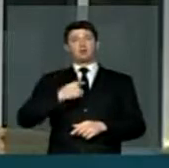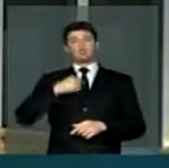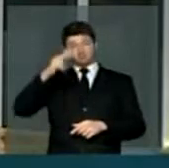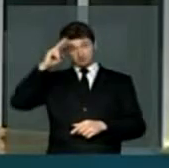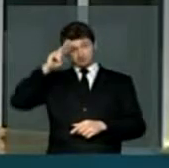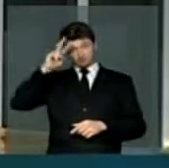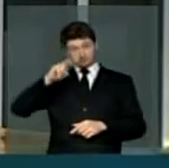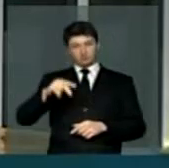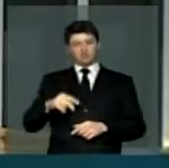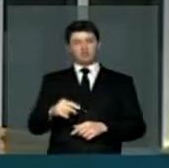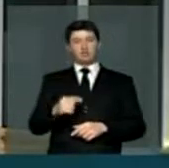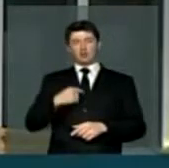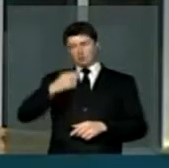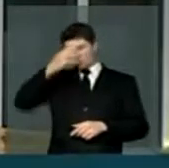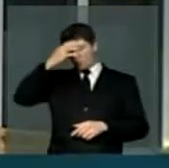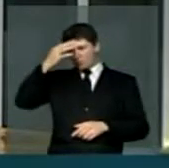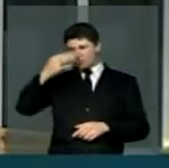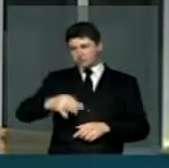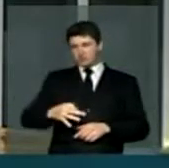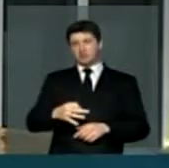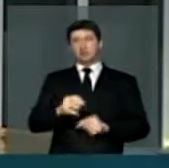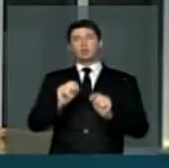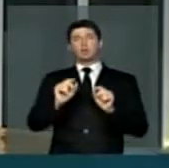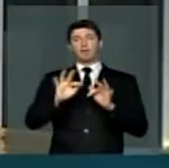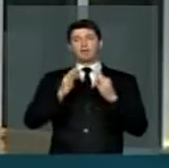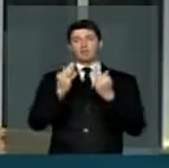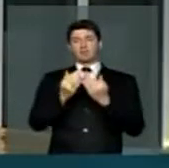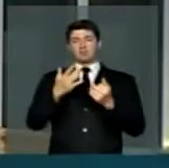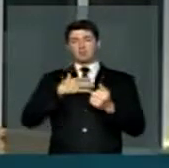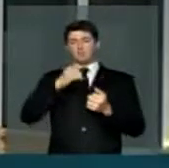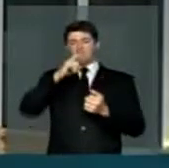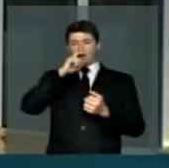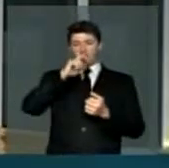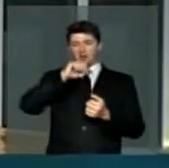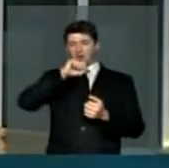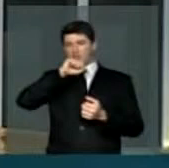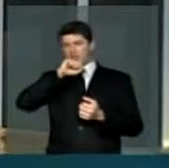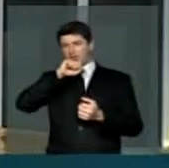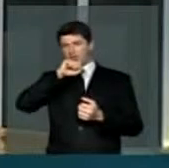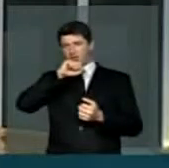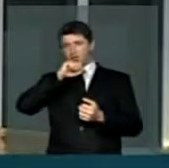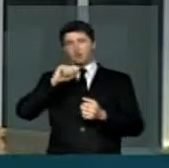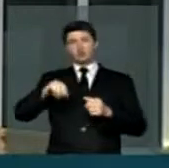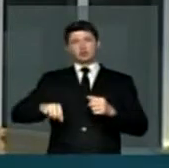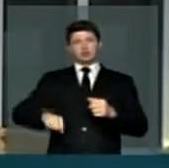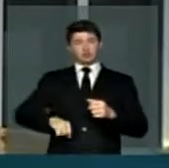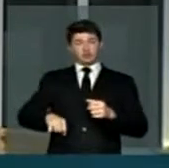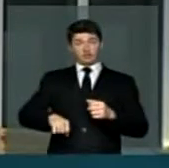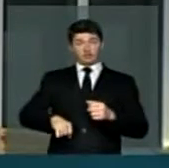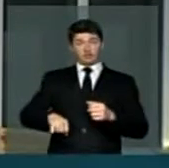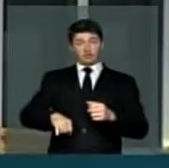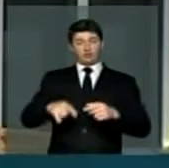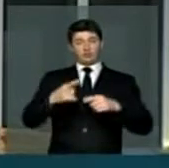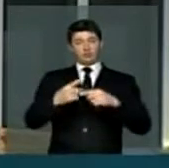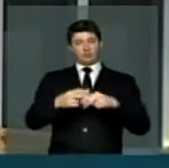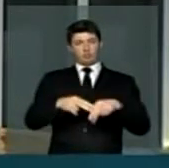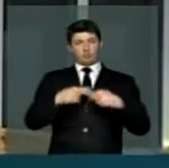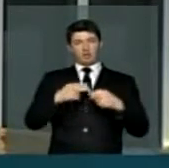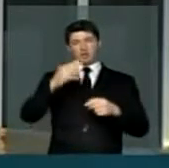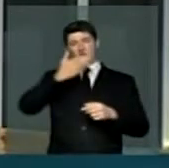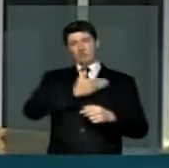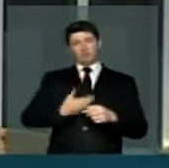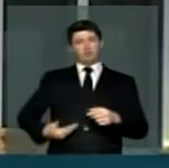quando comecei a ser consciente daquilo que meus pais tinham feito, e especialmente sofrido, ao enfrentar a